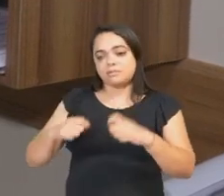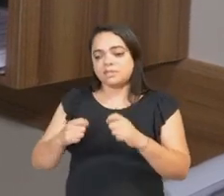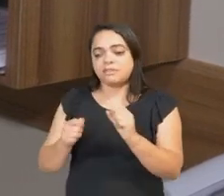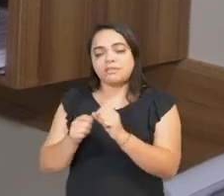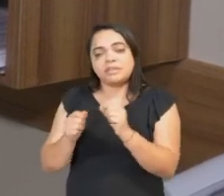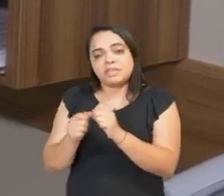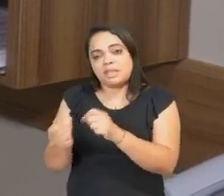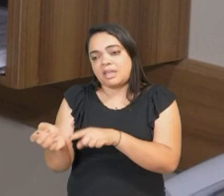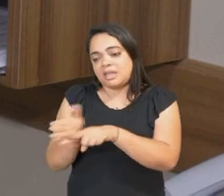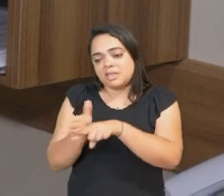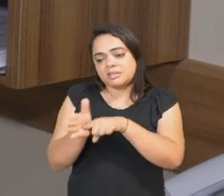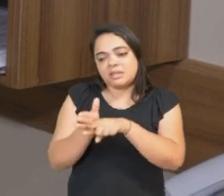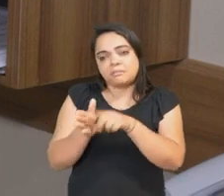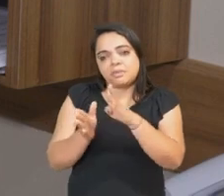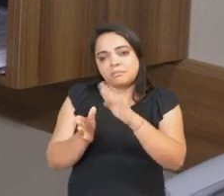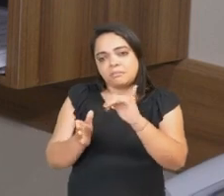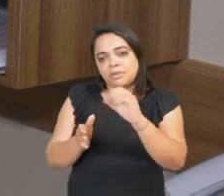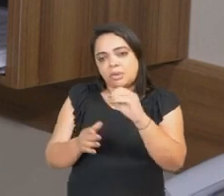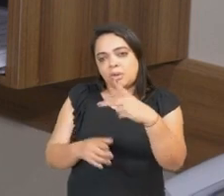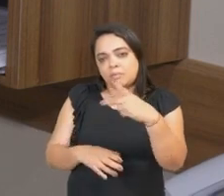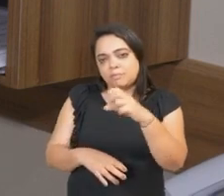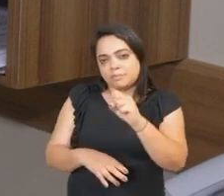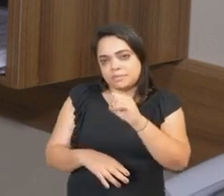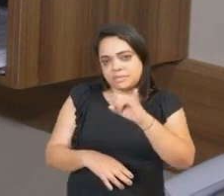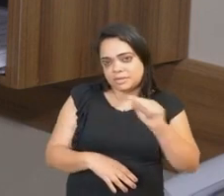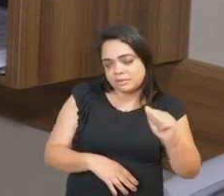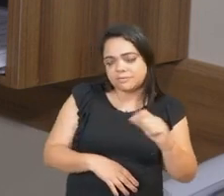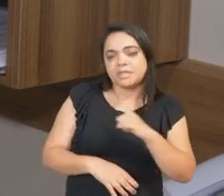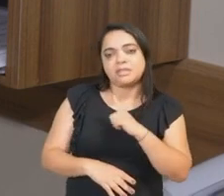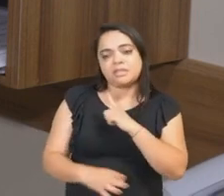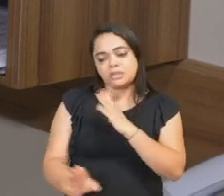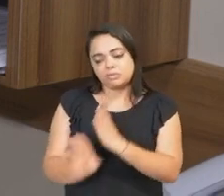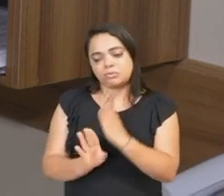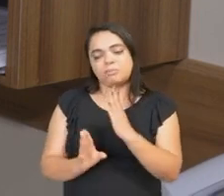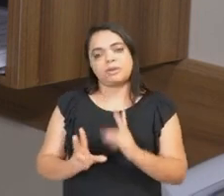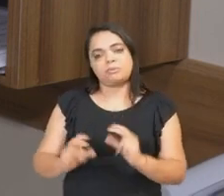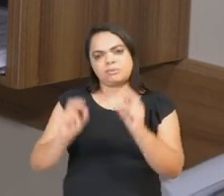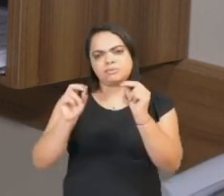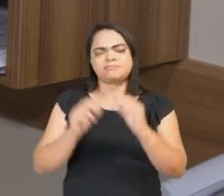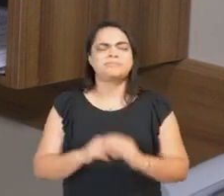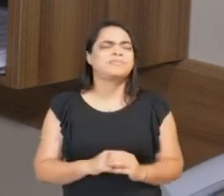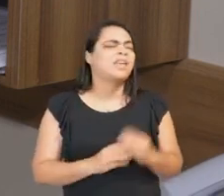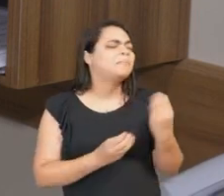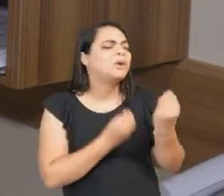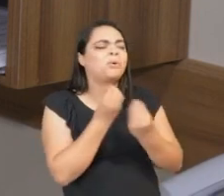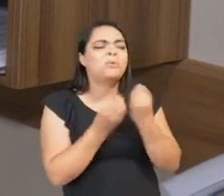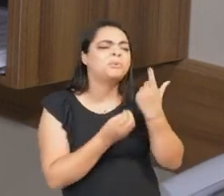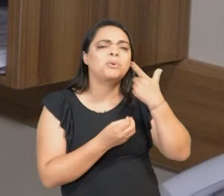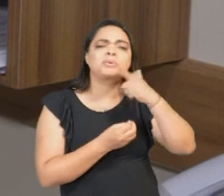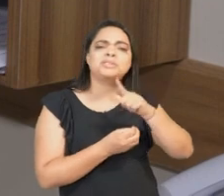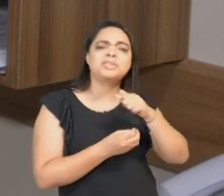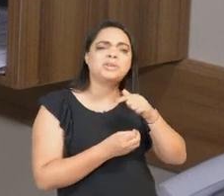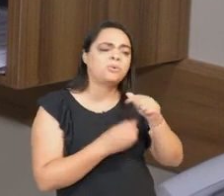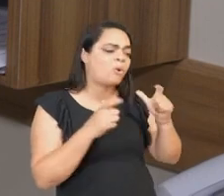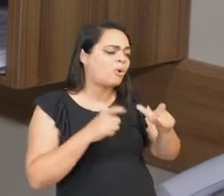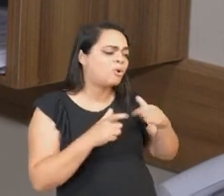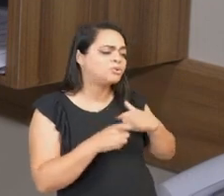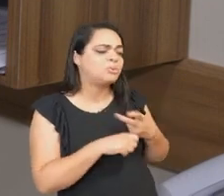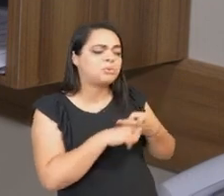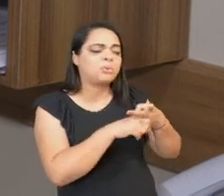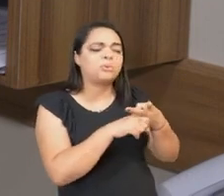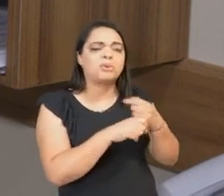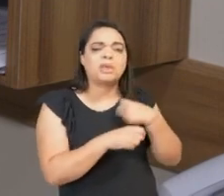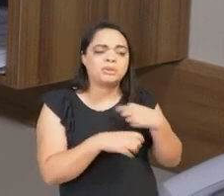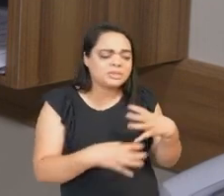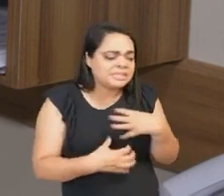exame uma biópsia tem que ter o diagnóstico de câncer Taís Mas como que eu tenho esse diagnóstico onde eu procuro eu tô